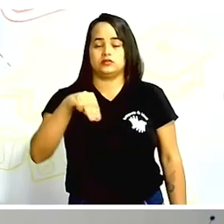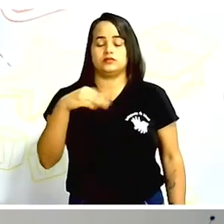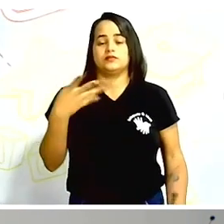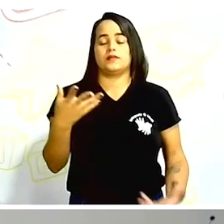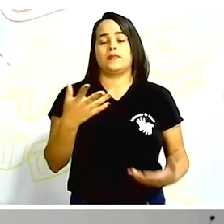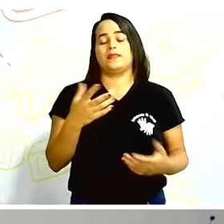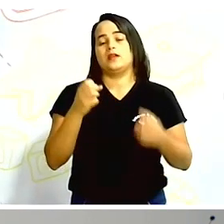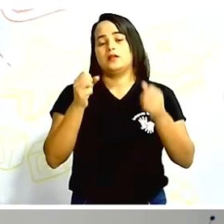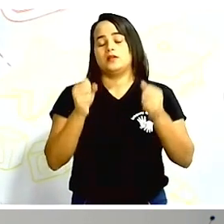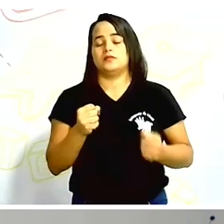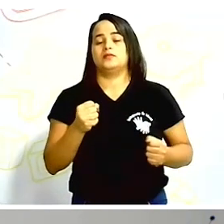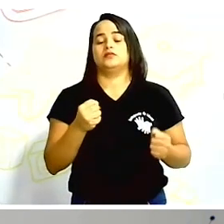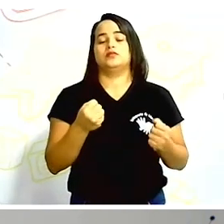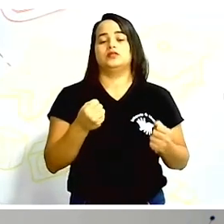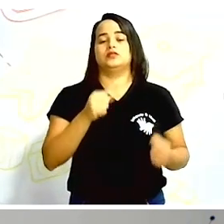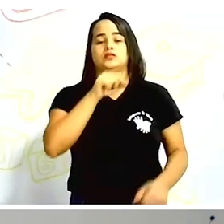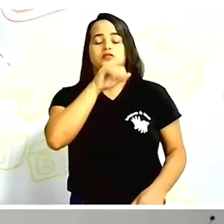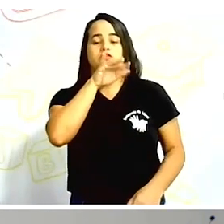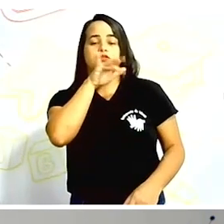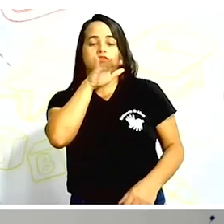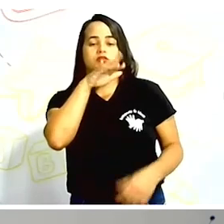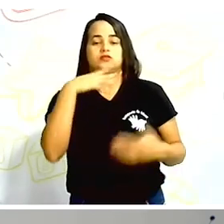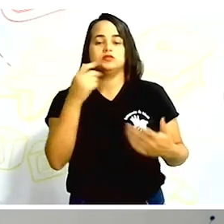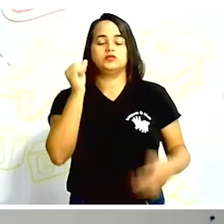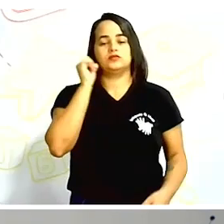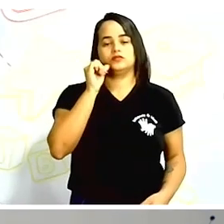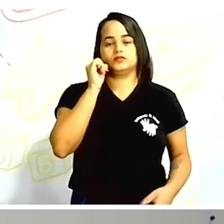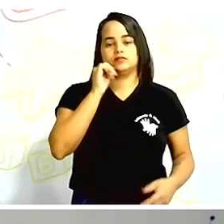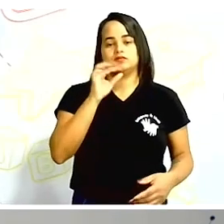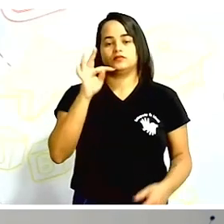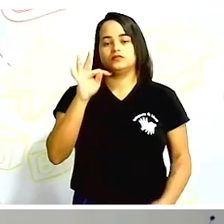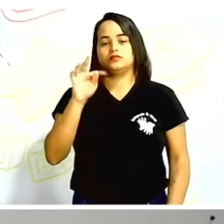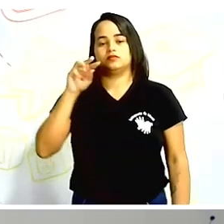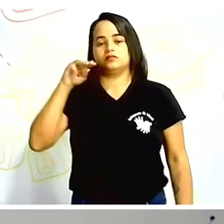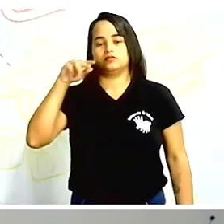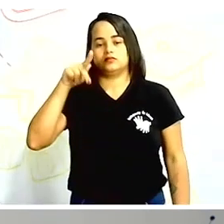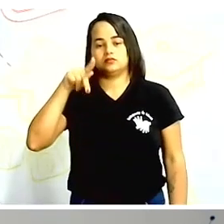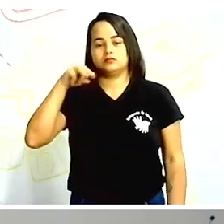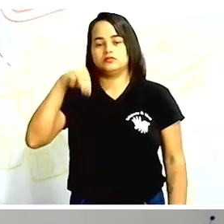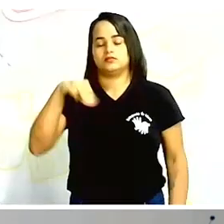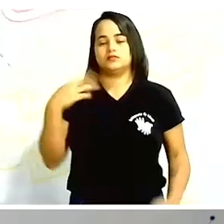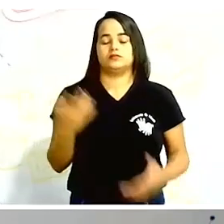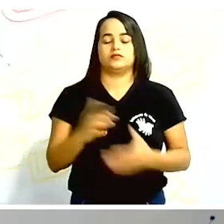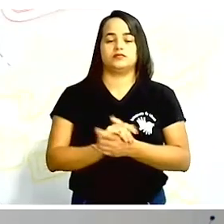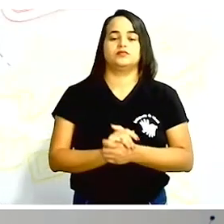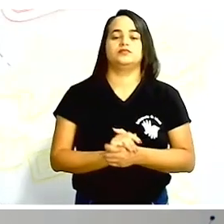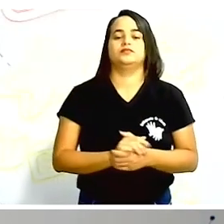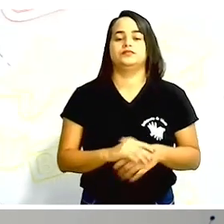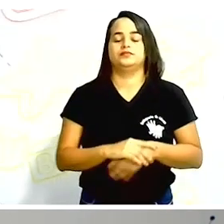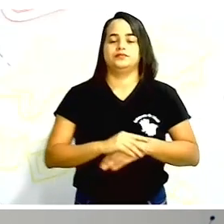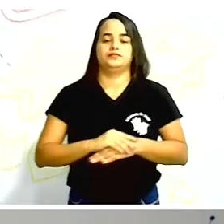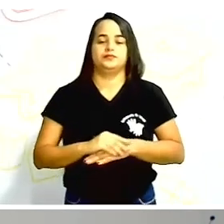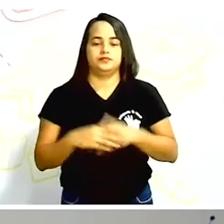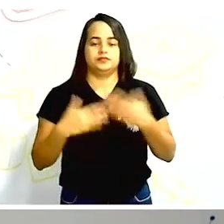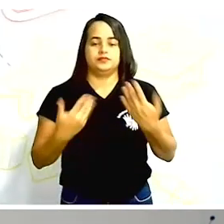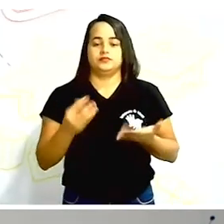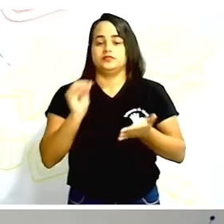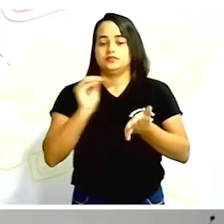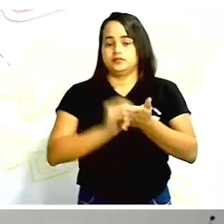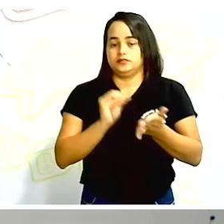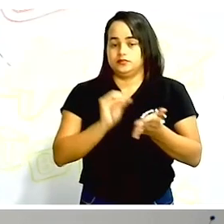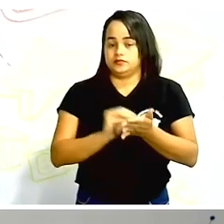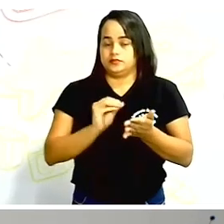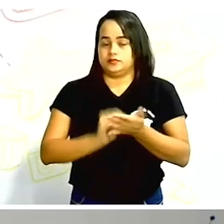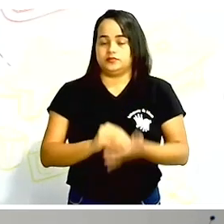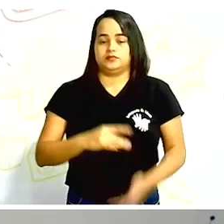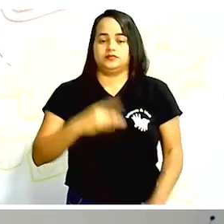sentidos aí da mulher, né, que era para ser comum, como é o caso da TPM. Então, ó, a falta dessa progesterona, né, desse